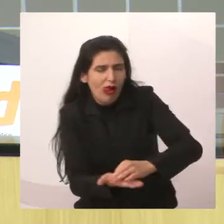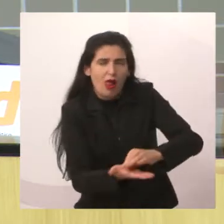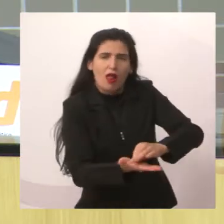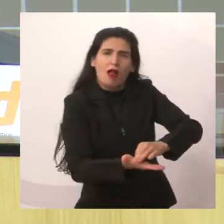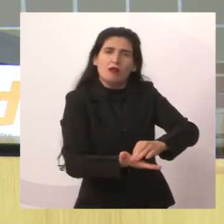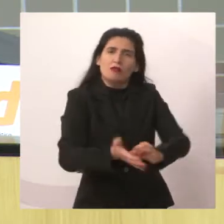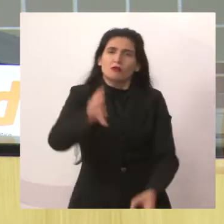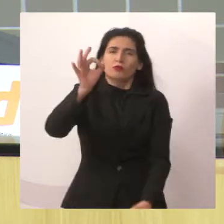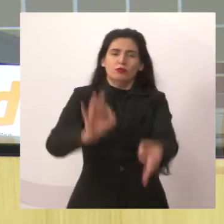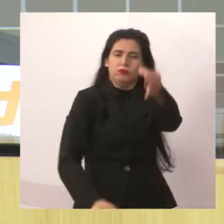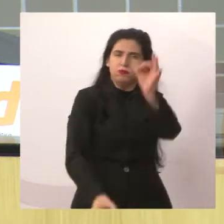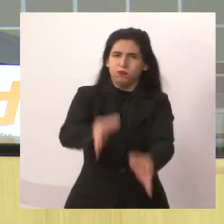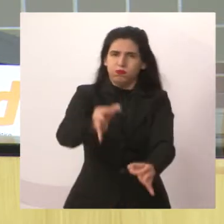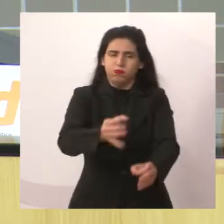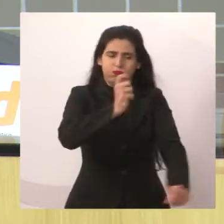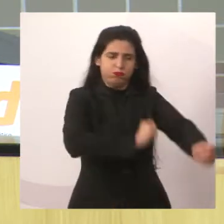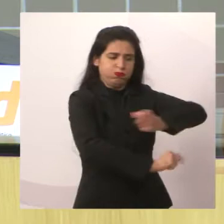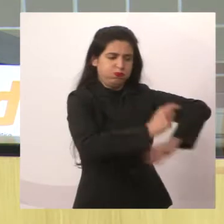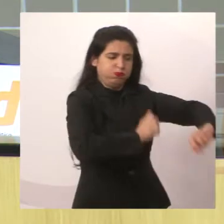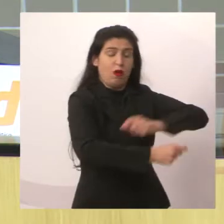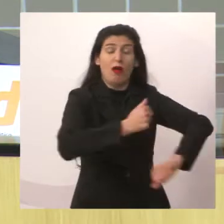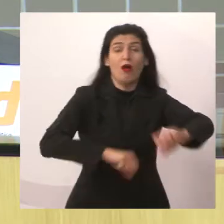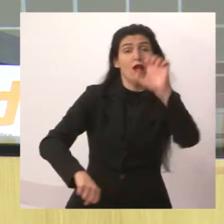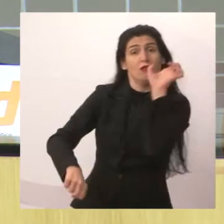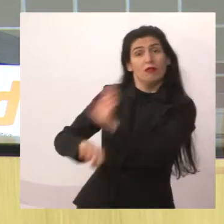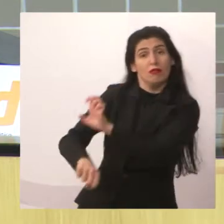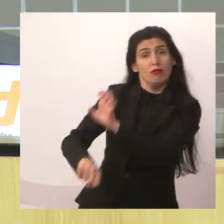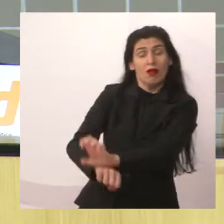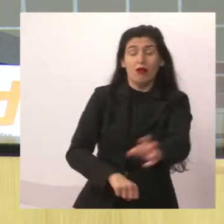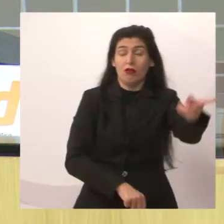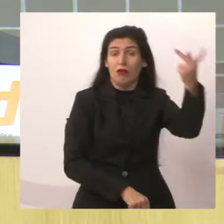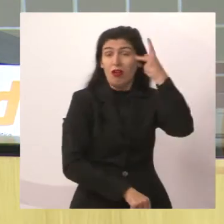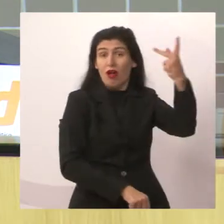de Contas do Estado de São Paulo.